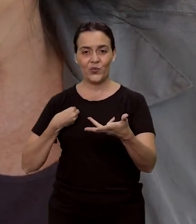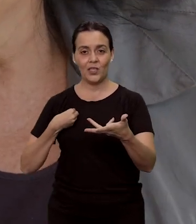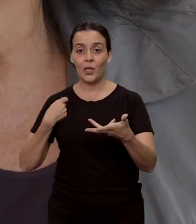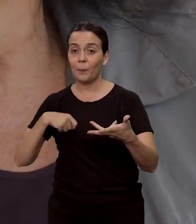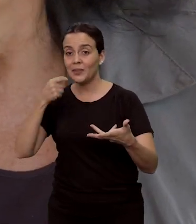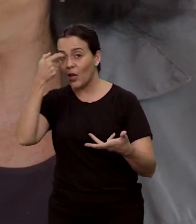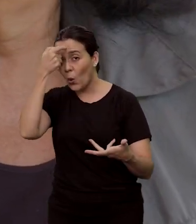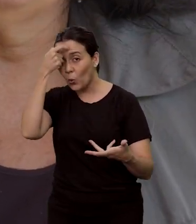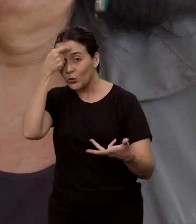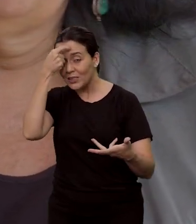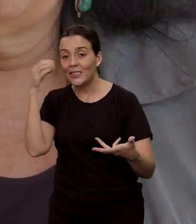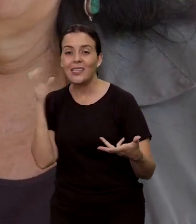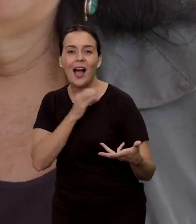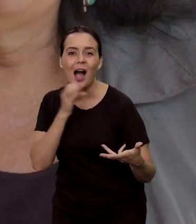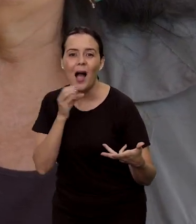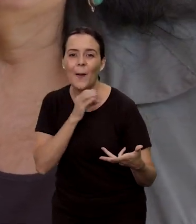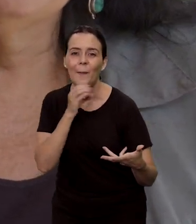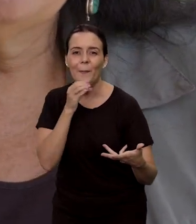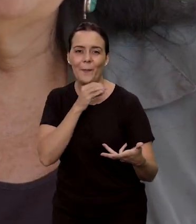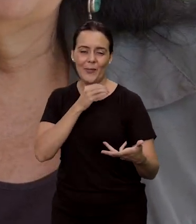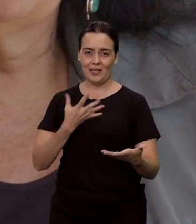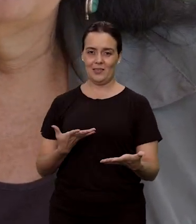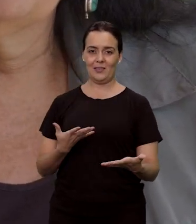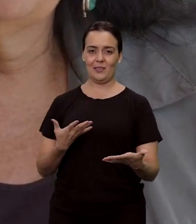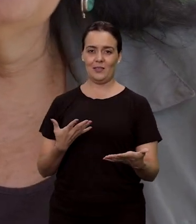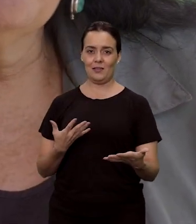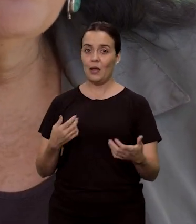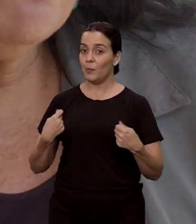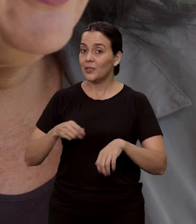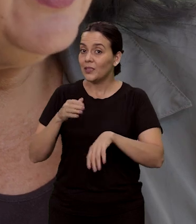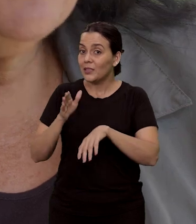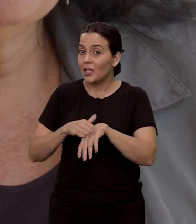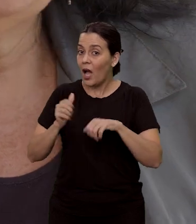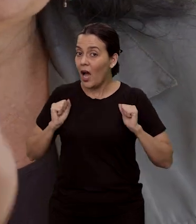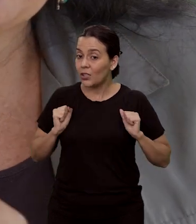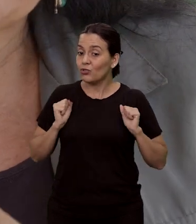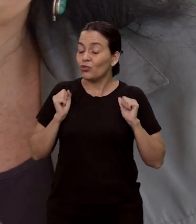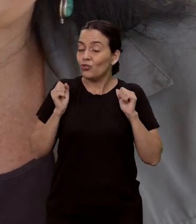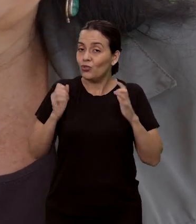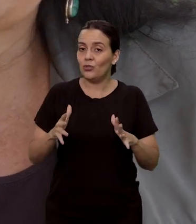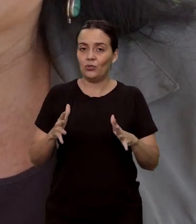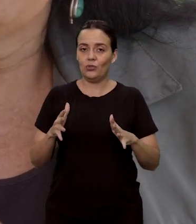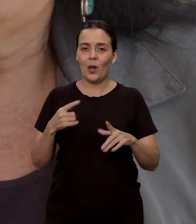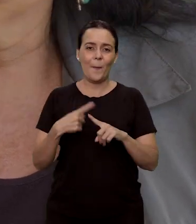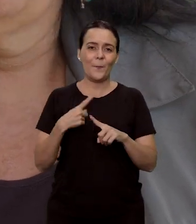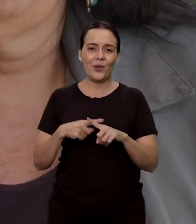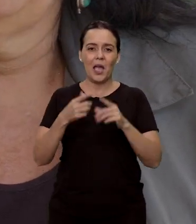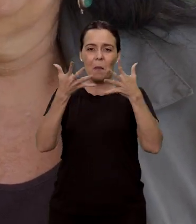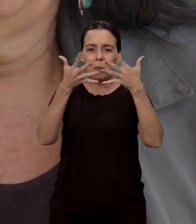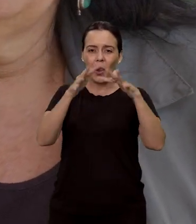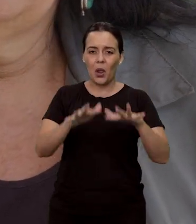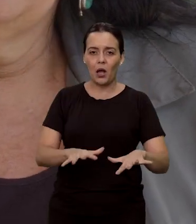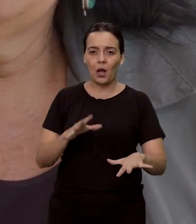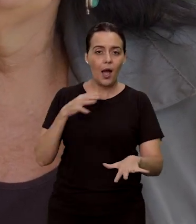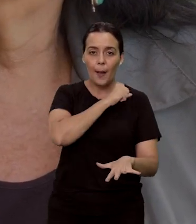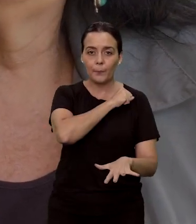essa consciência da urgência, da emergência das nossas atitudes, porque degradar é muito